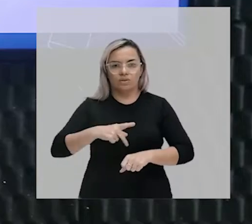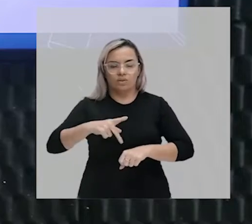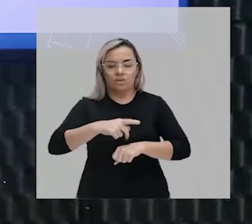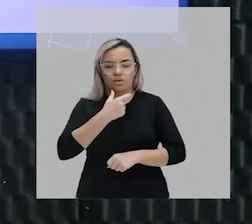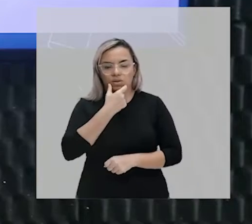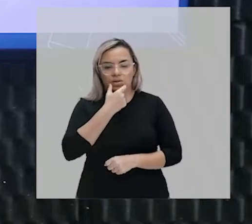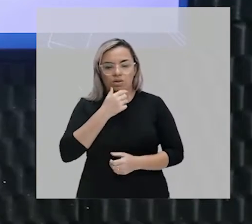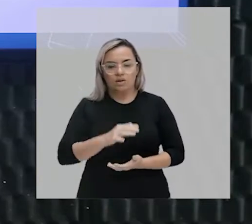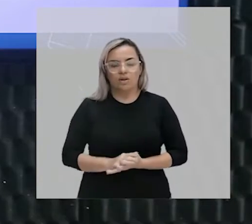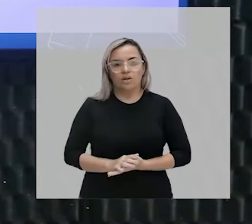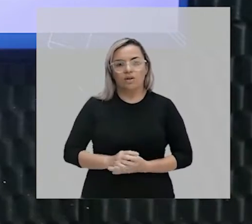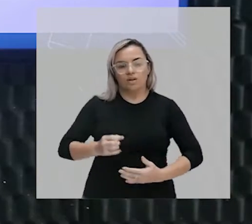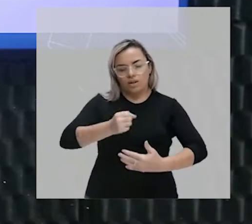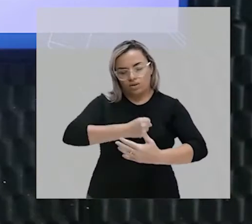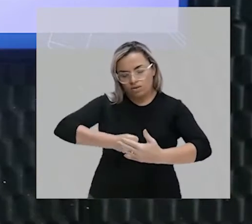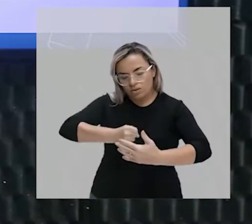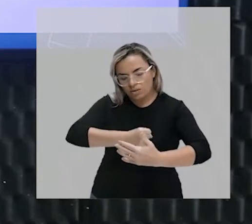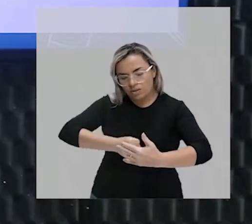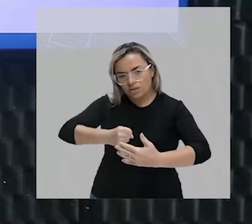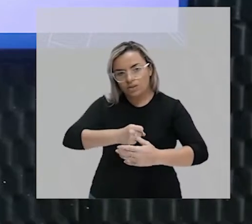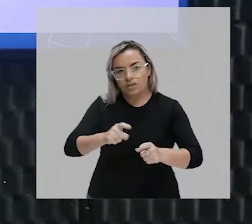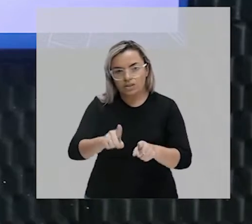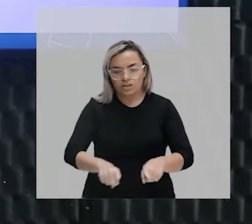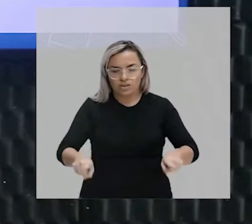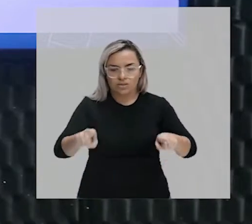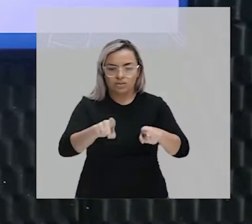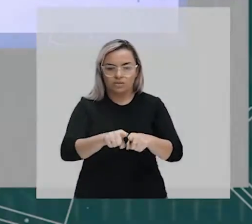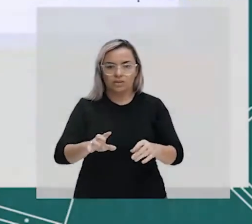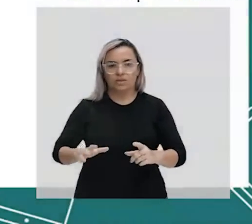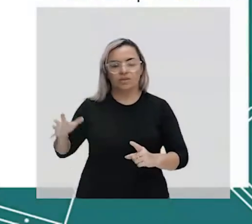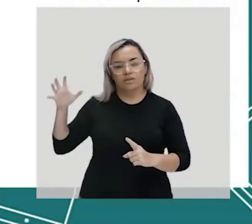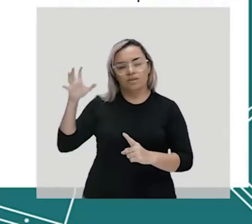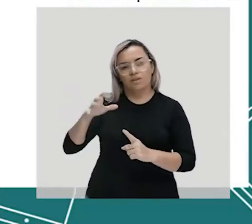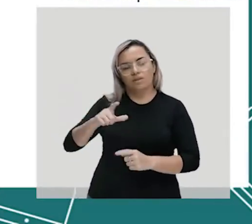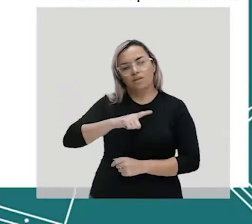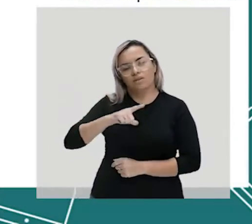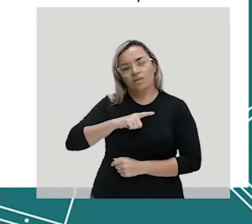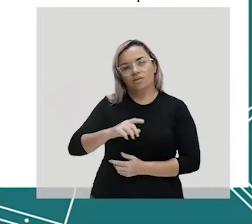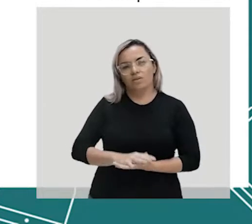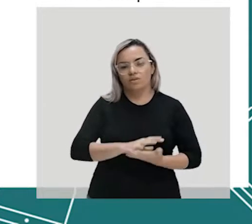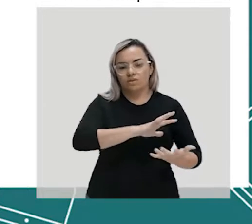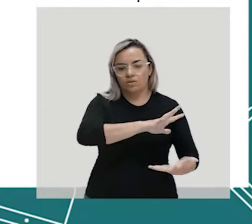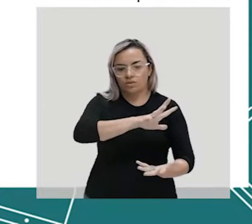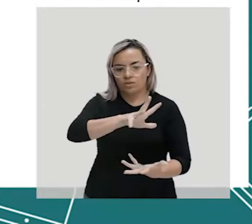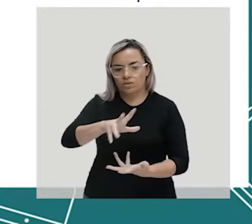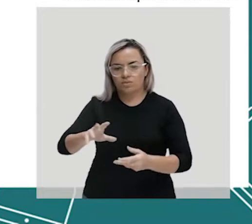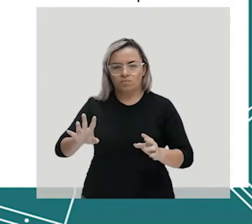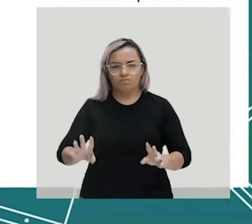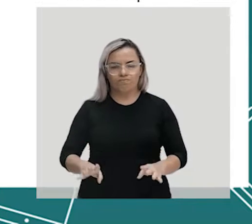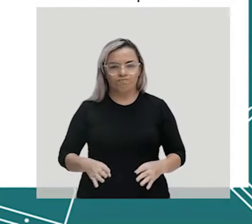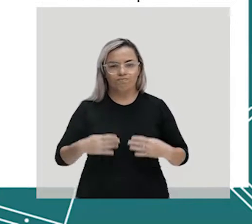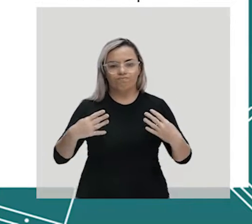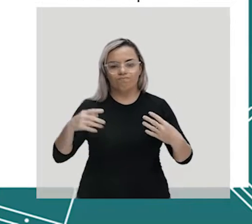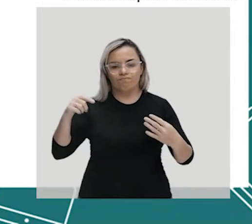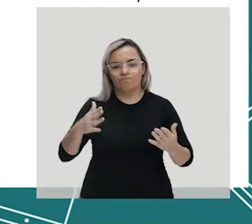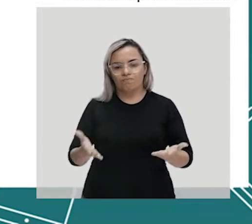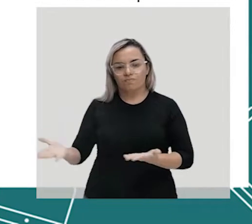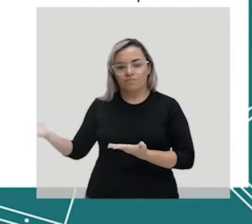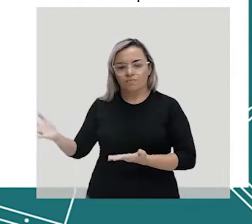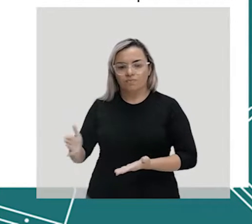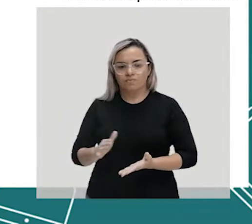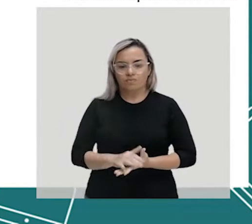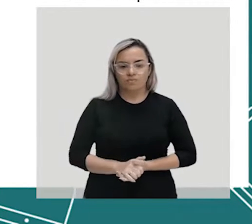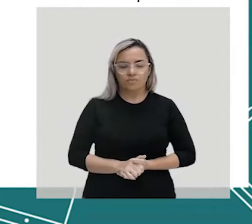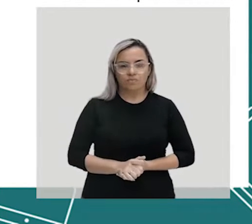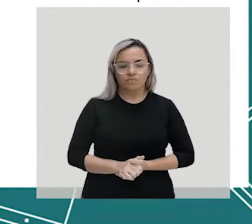sua contribuição tá então aqui são alguns desses elementos que a gente consegue ou observar daí o quem toda vez que vocês